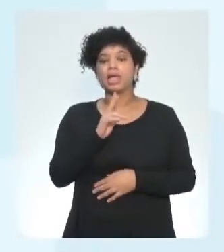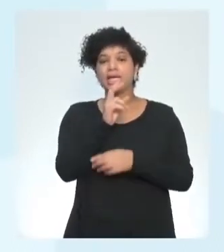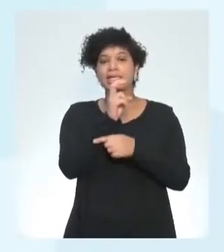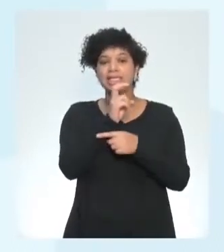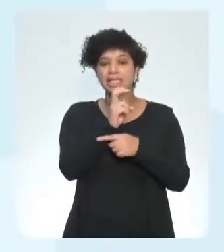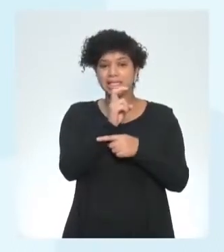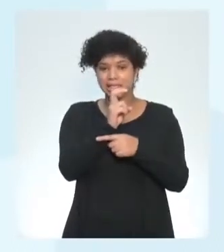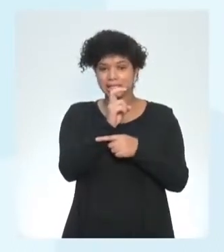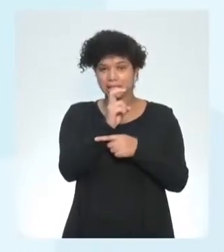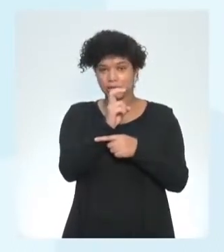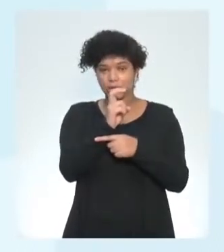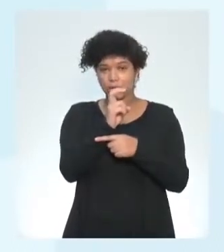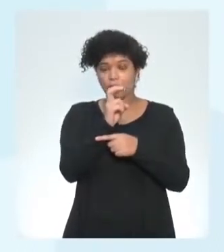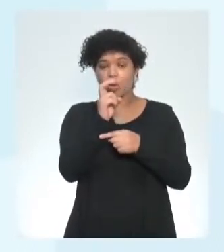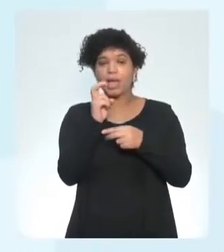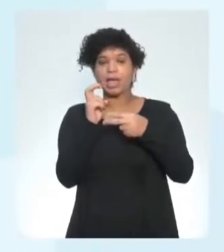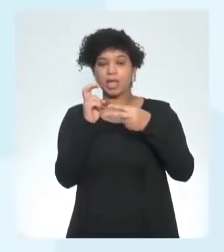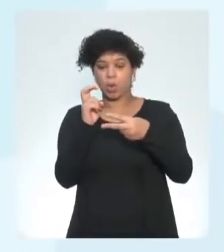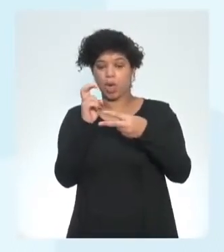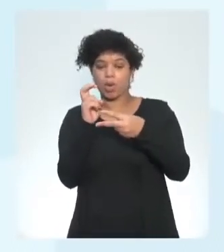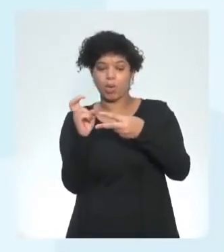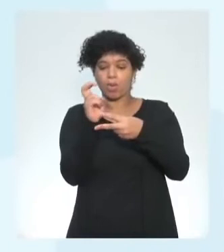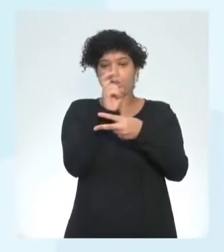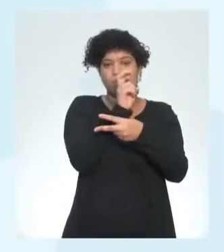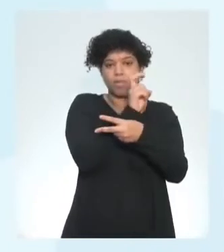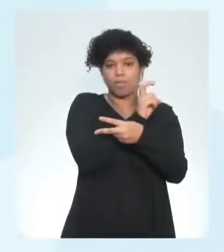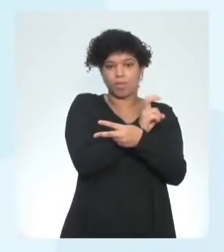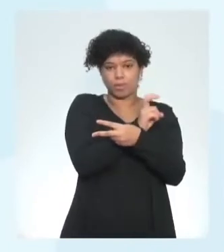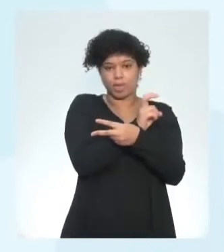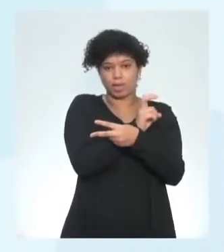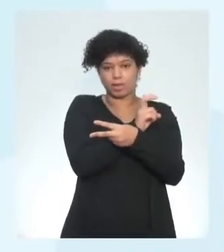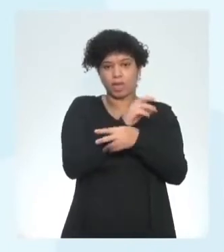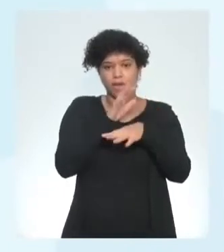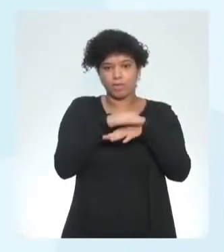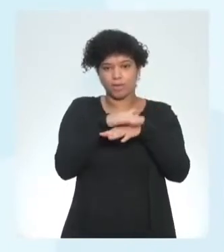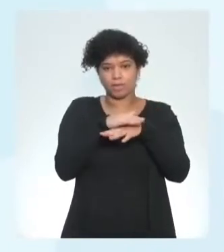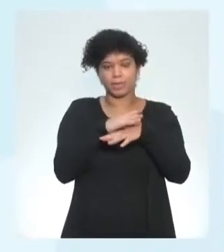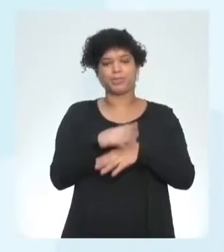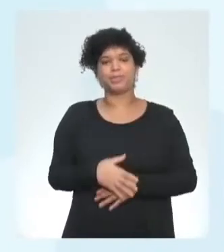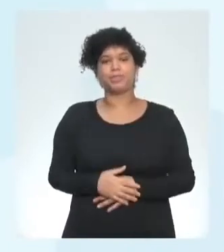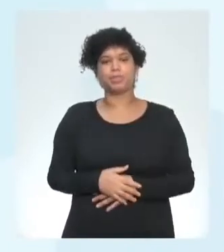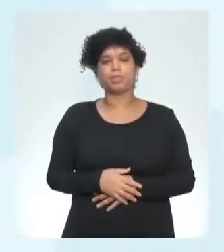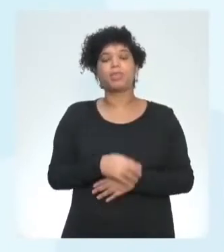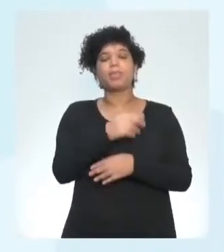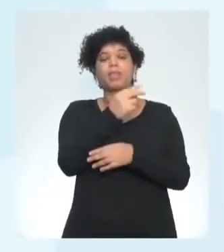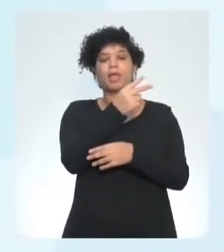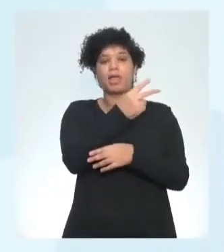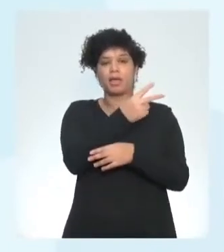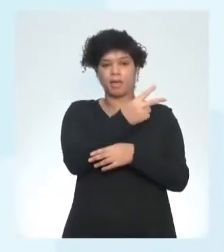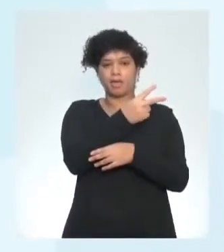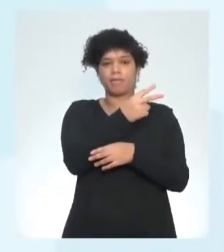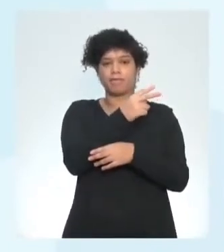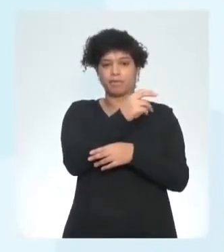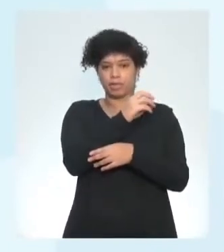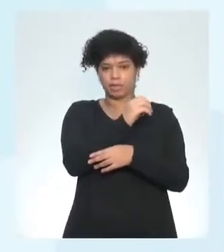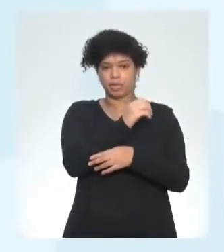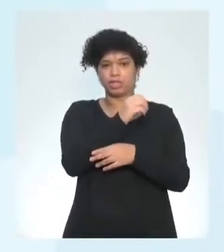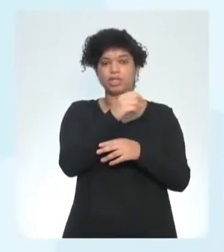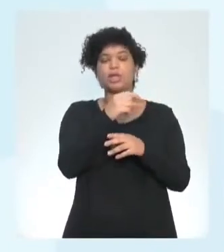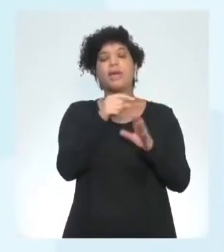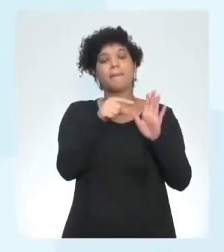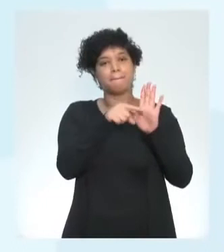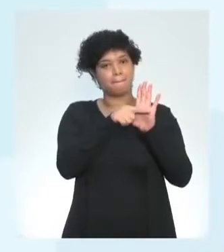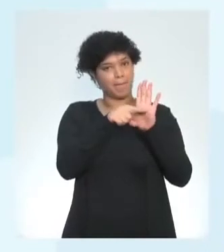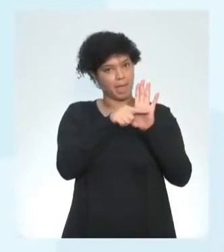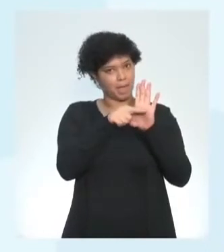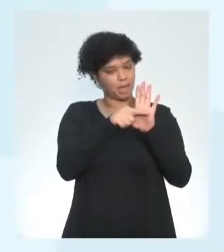vou passar ele lá para o outro lado, tá certo? Vou fazer aqui nesse cantinho, ó. Então, vai ficar assim, 20, ele está somando, vem